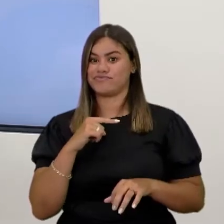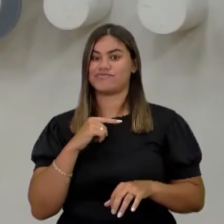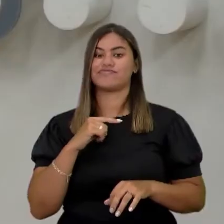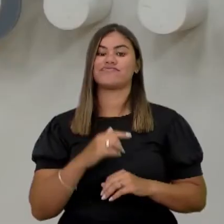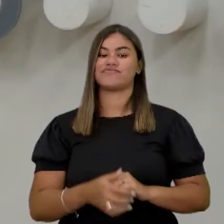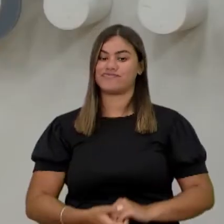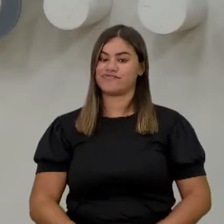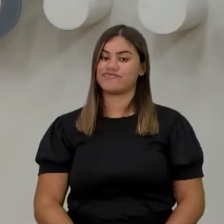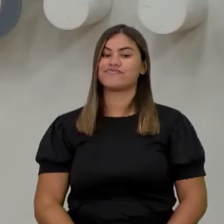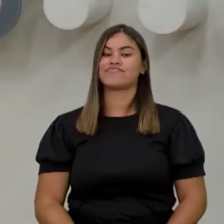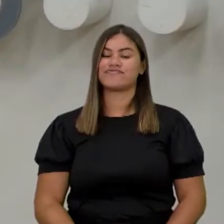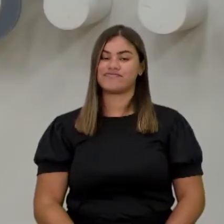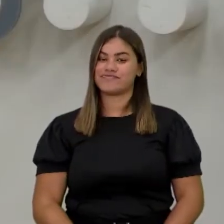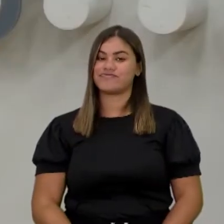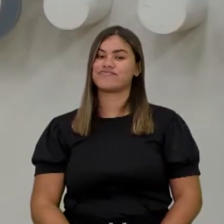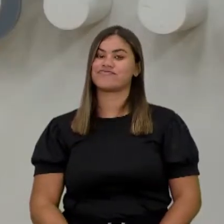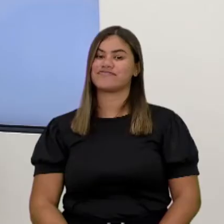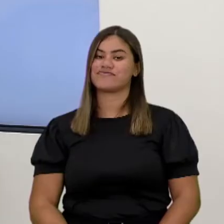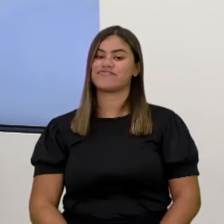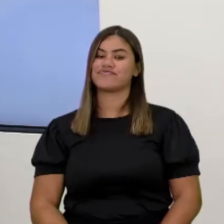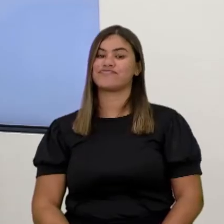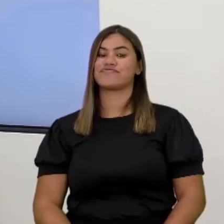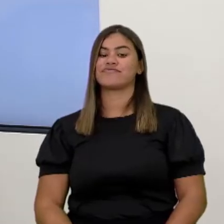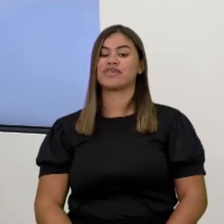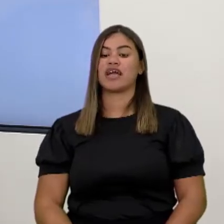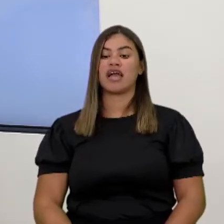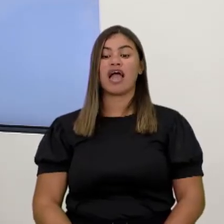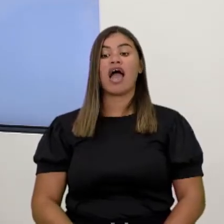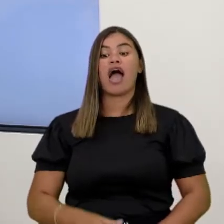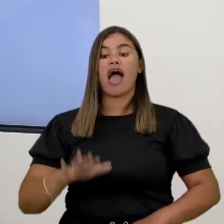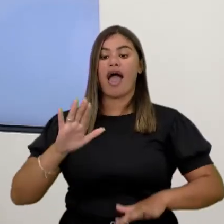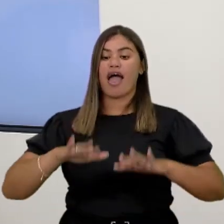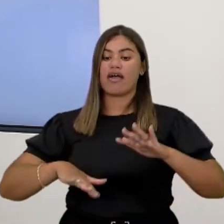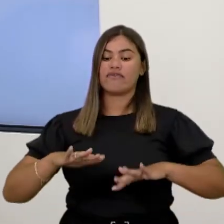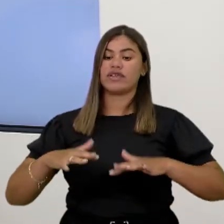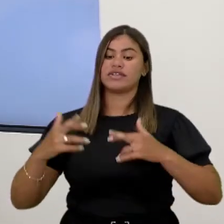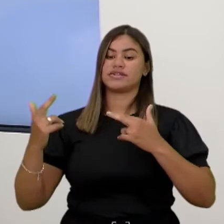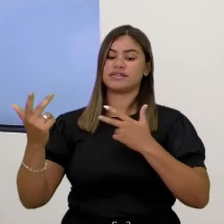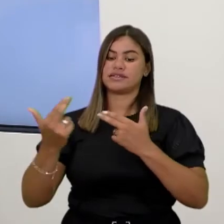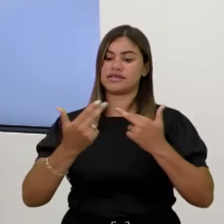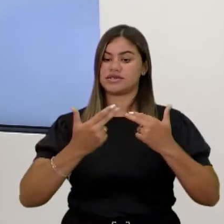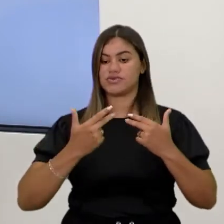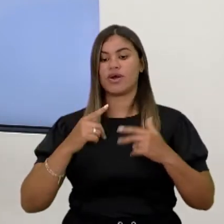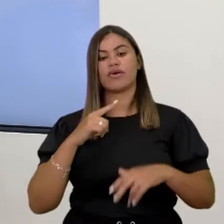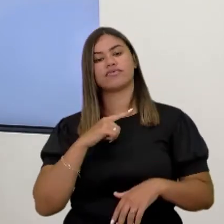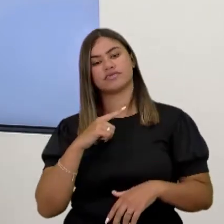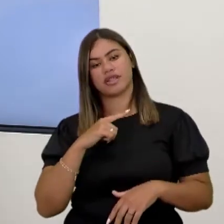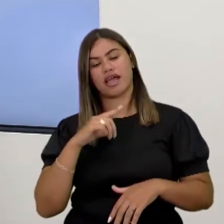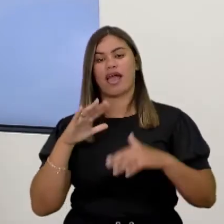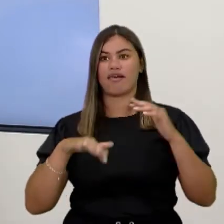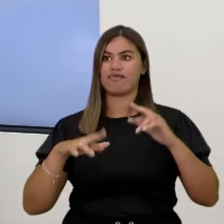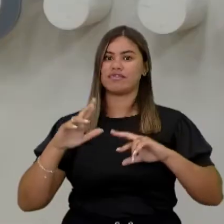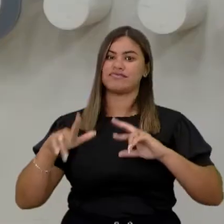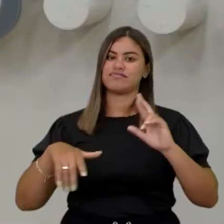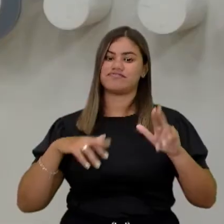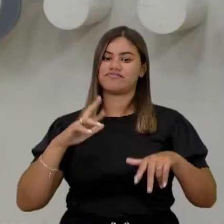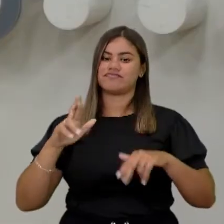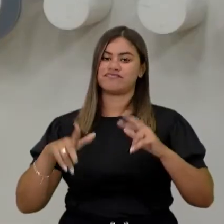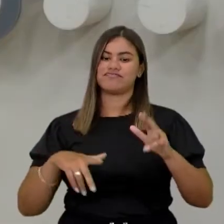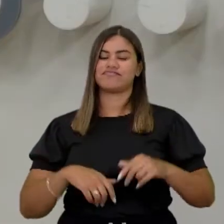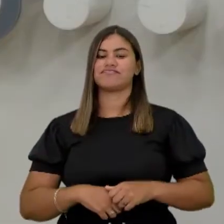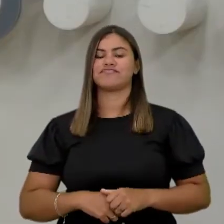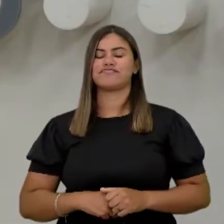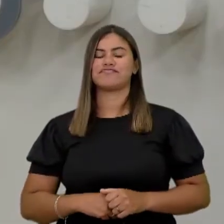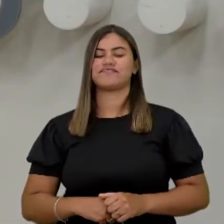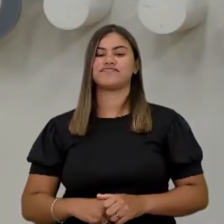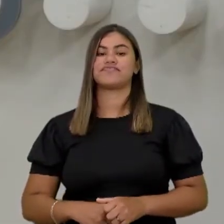chegar, né? Inclusive, pode acontecer de ficar igual, né? O assunto da imprensa. Mas você pode pegar hoje, vai Ucrânia, aí você